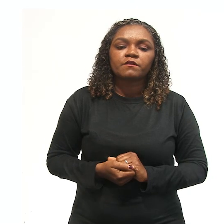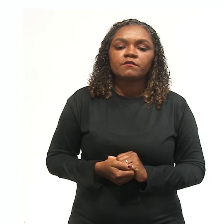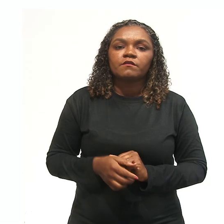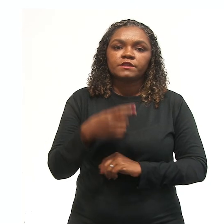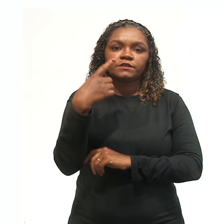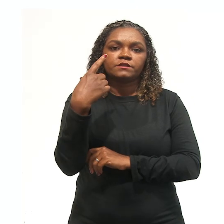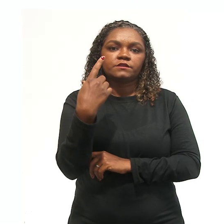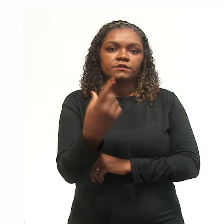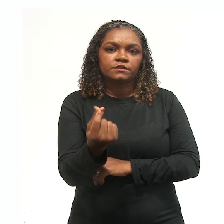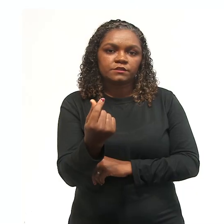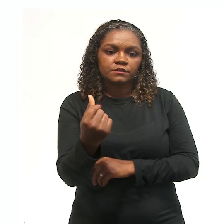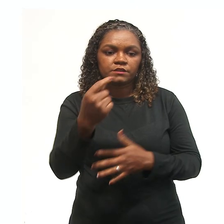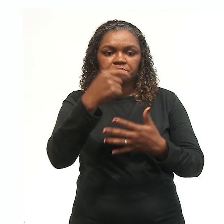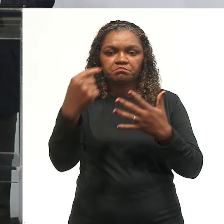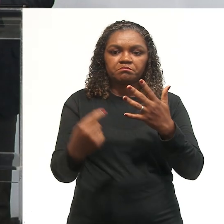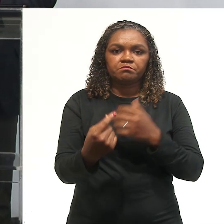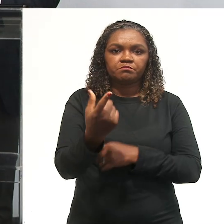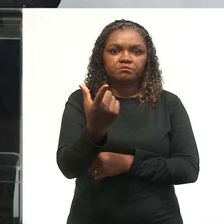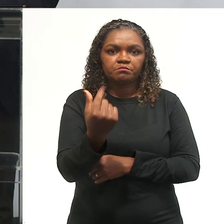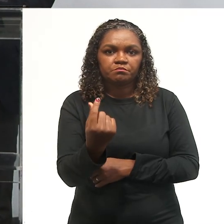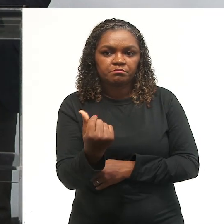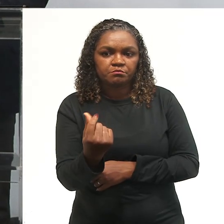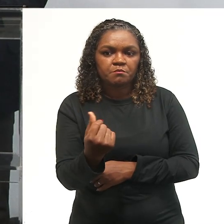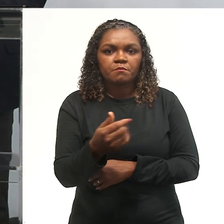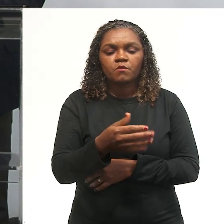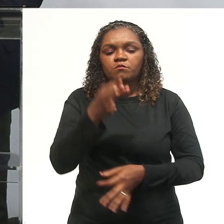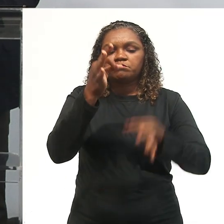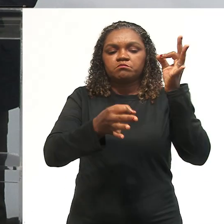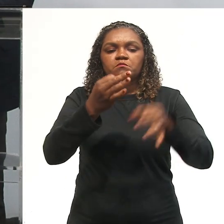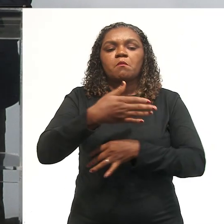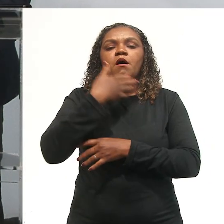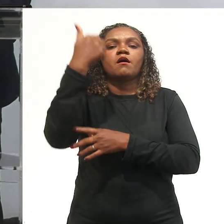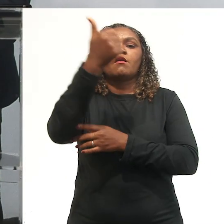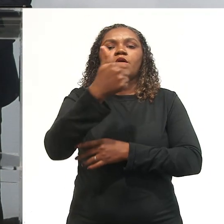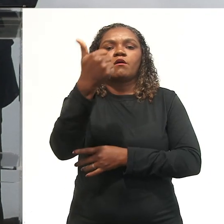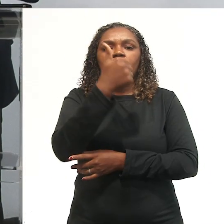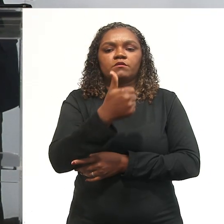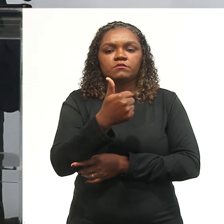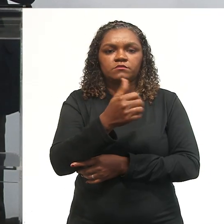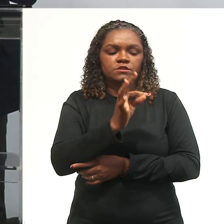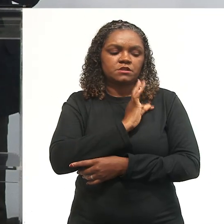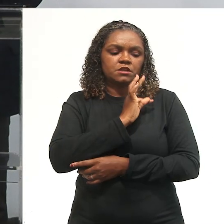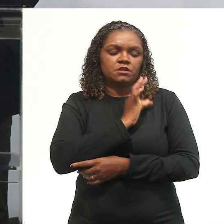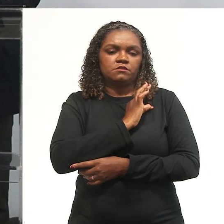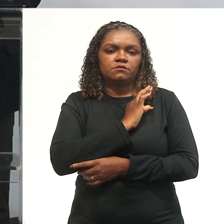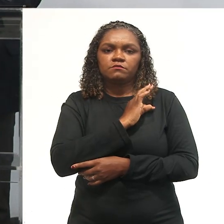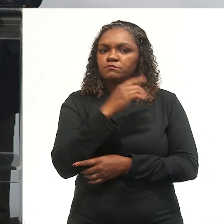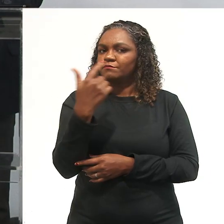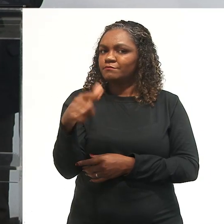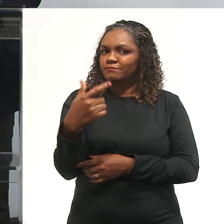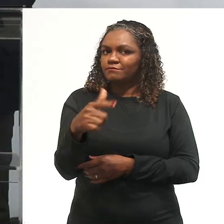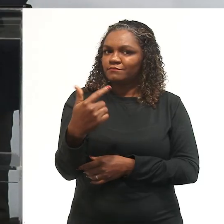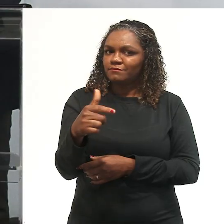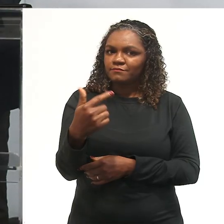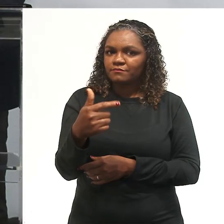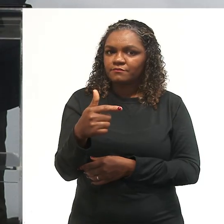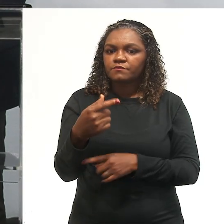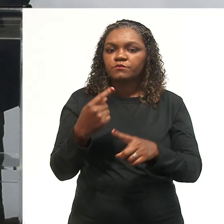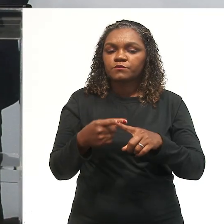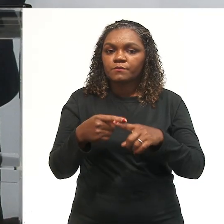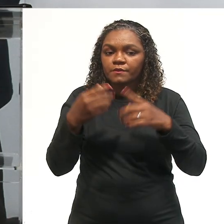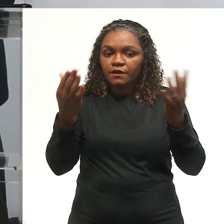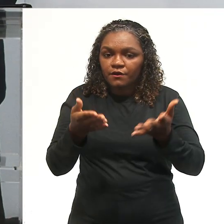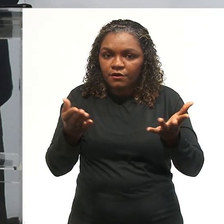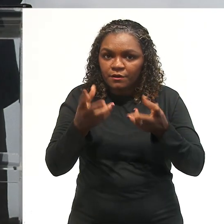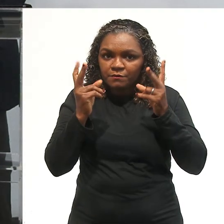que tenha um critério de julgamento melhor técnica, Mesmo porque, isto porque, nós acabamos de